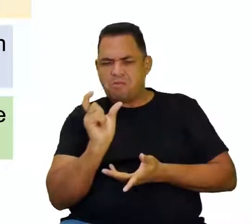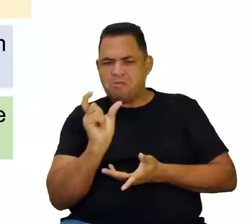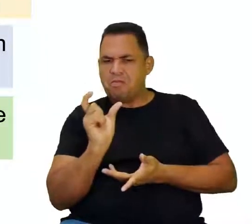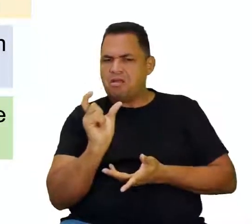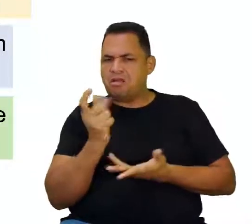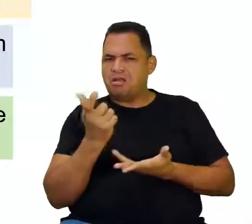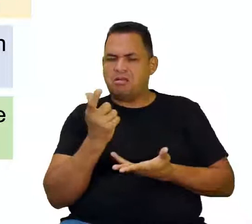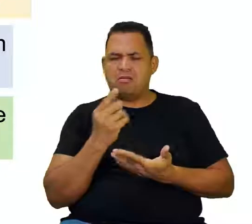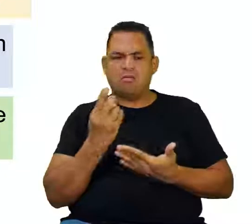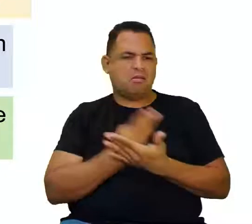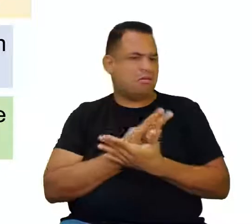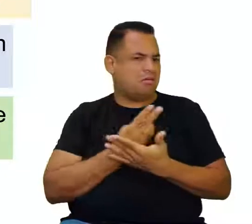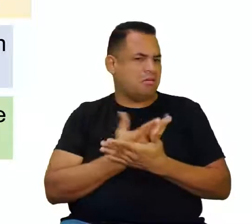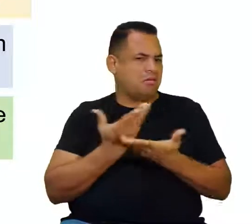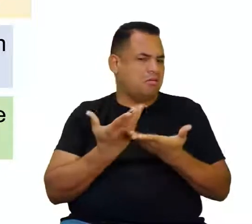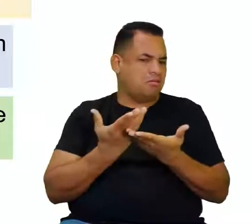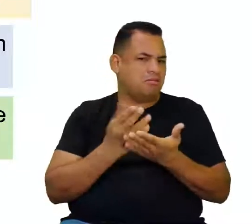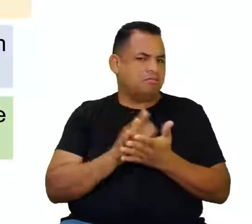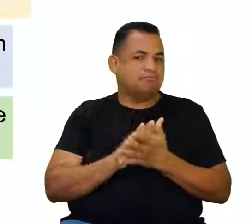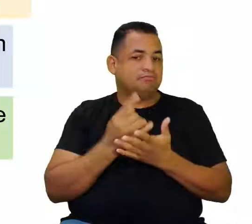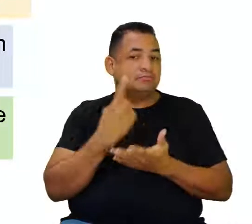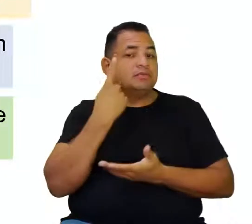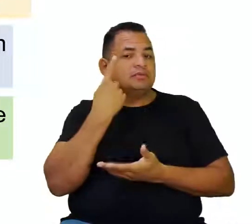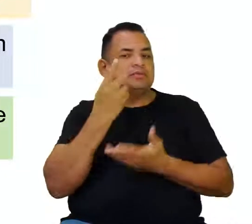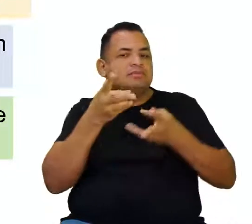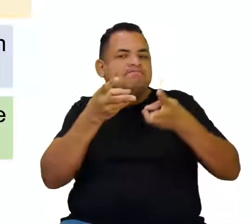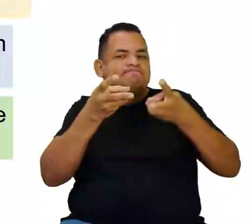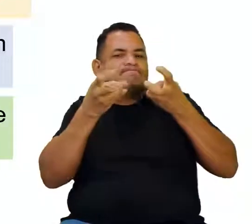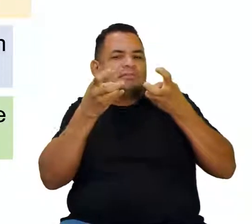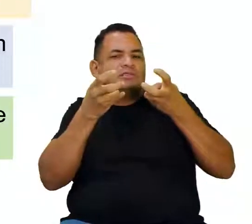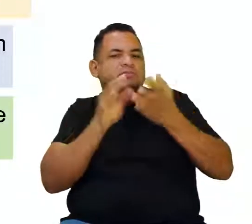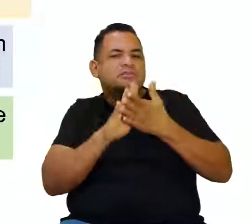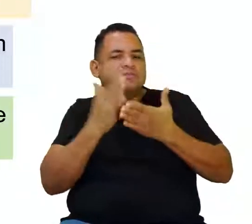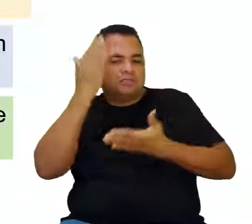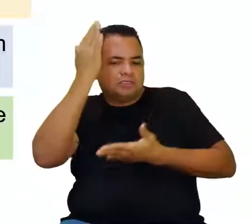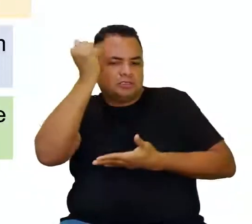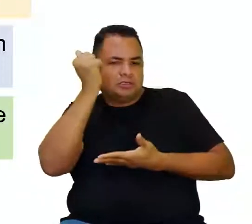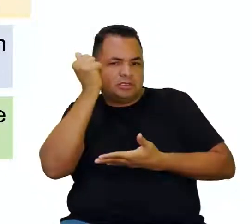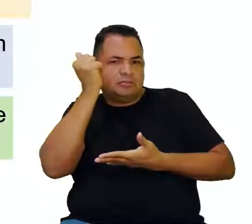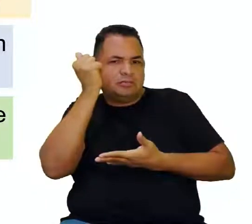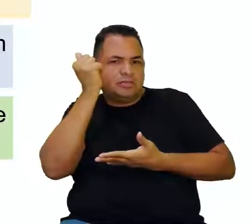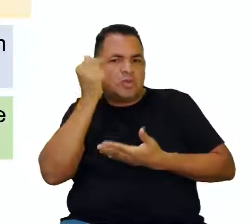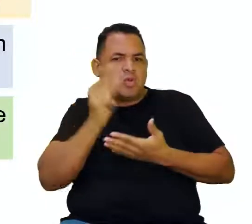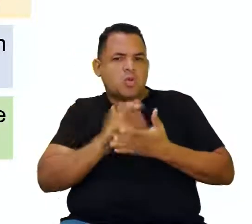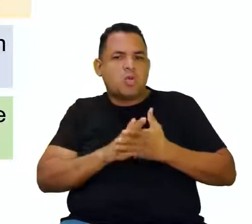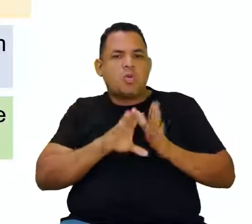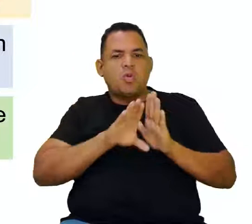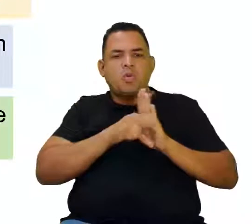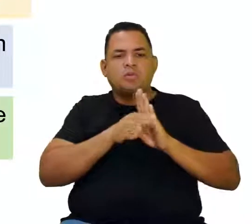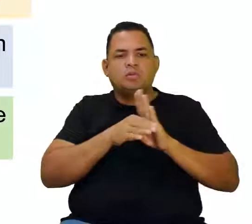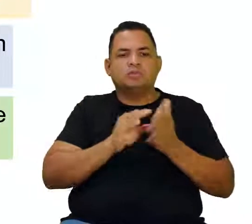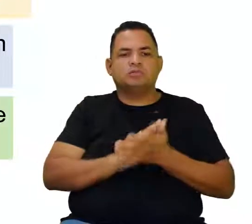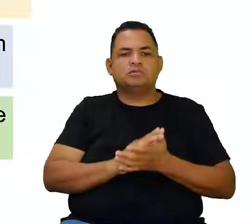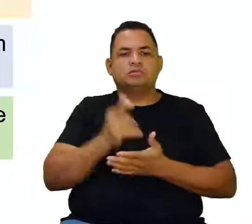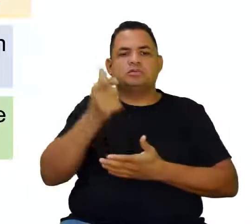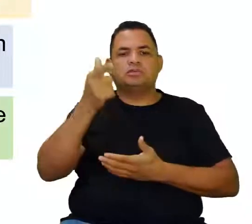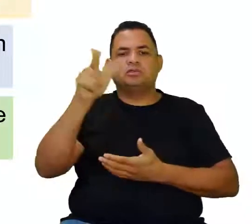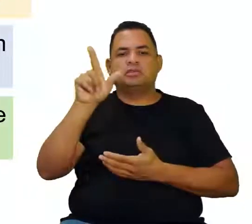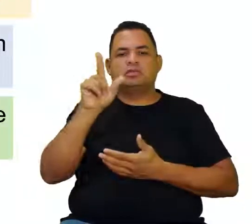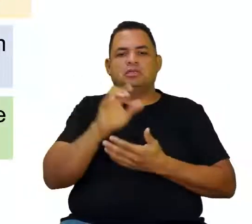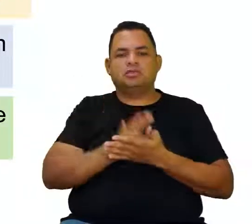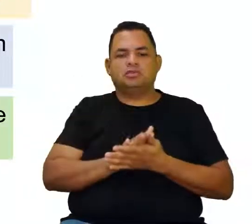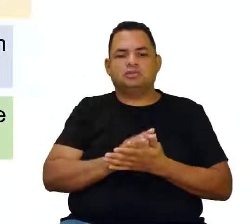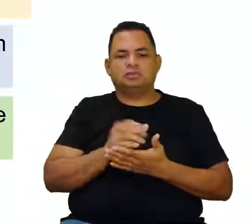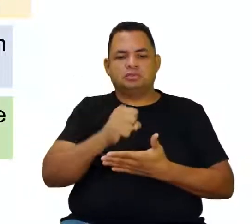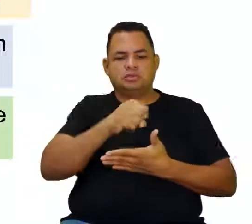da questão que está certa, que é para ver se você domina esse conceito, e todas as outras questões elas estarão de